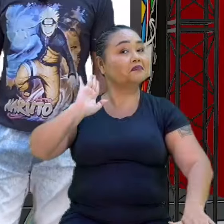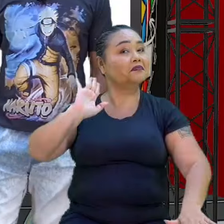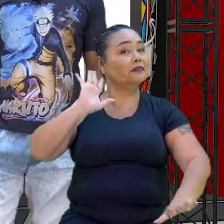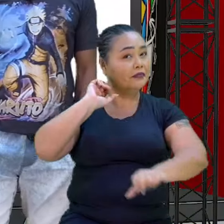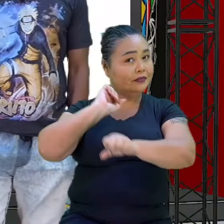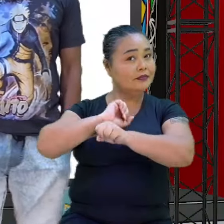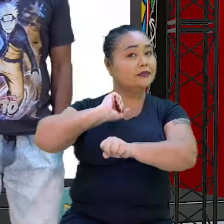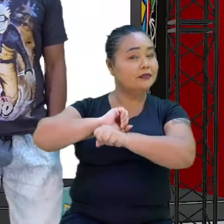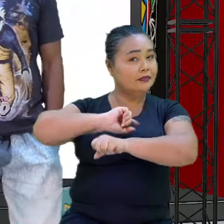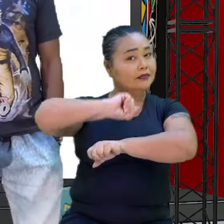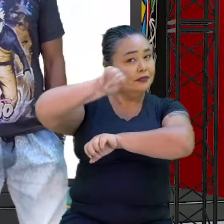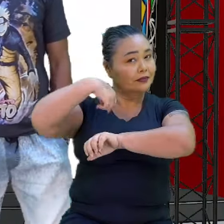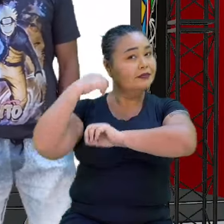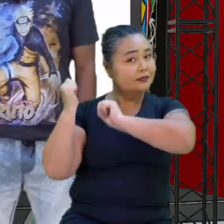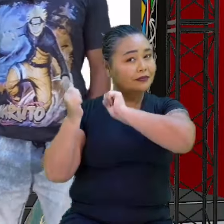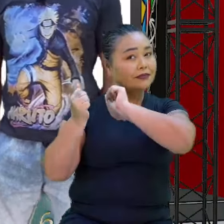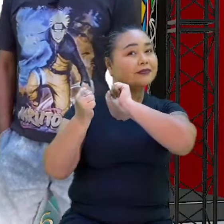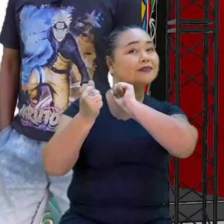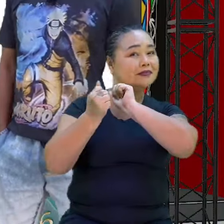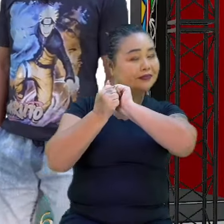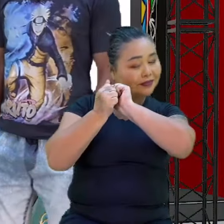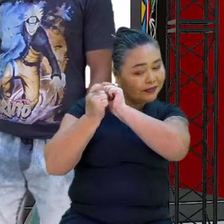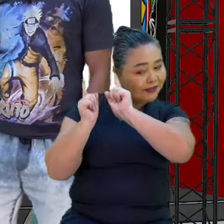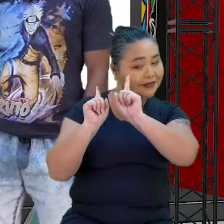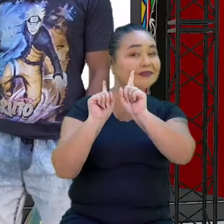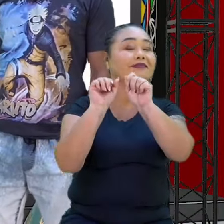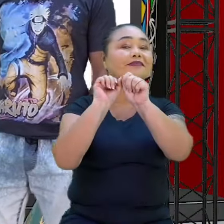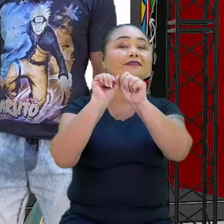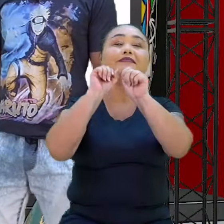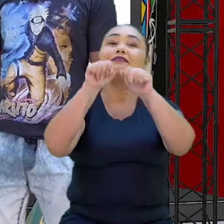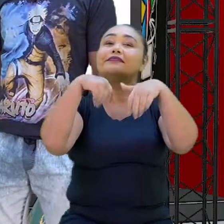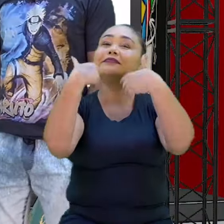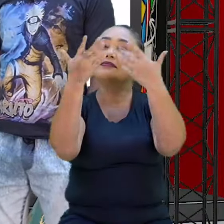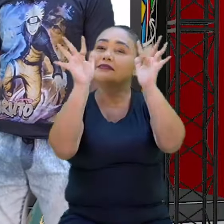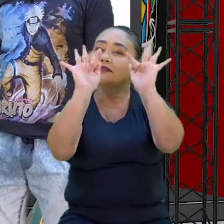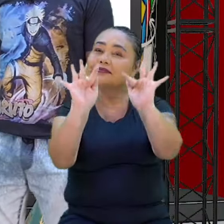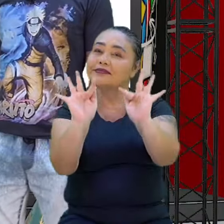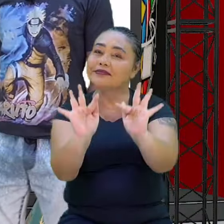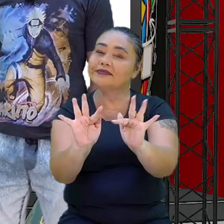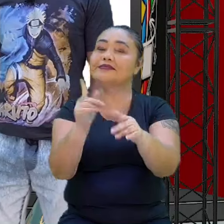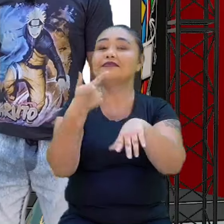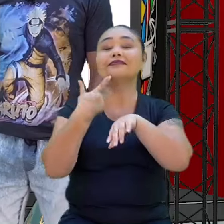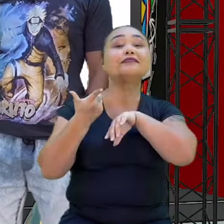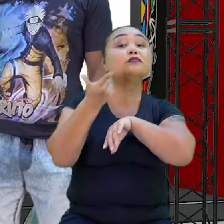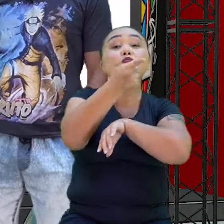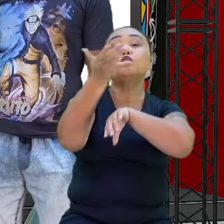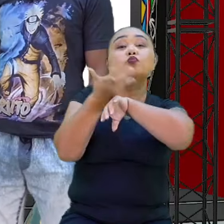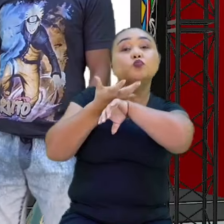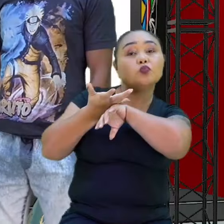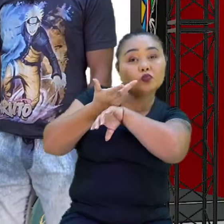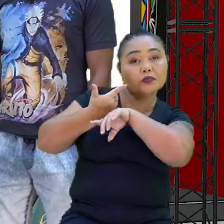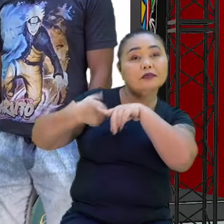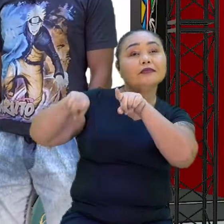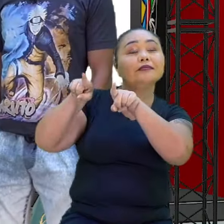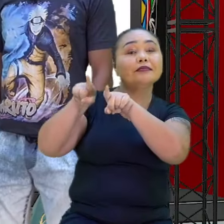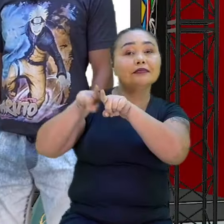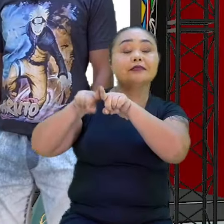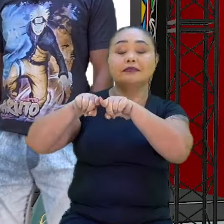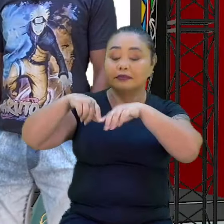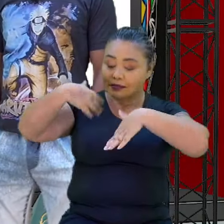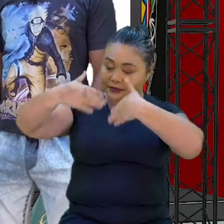gente chega junto sejam felizes tá em tudo que você se propõe a fazer nas outras disciplinas que estão por vir a nossa caminhada foi